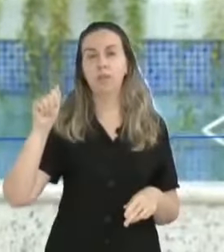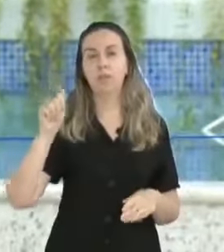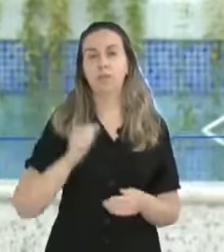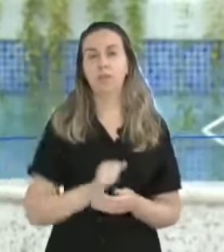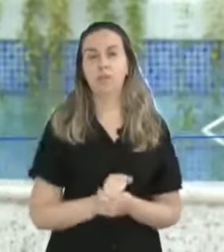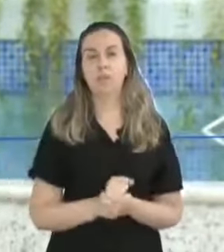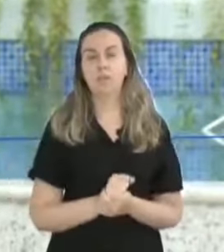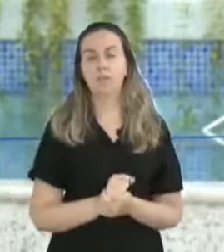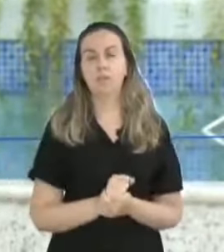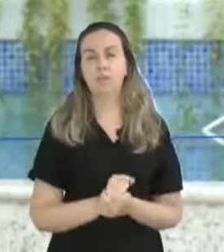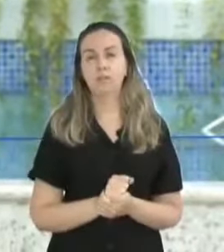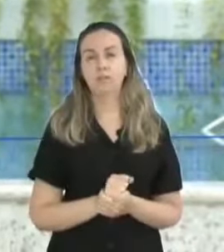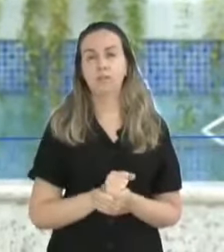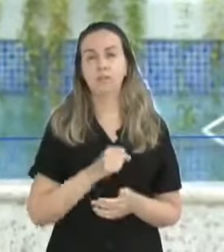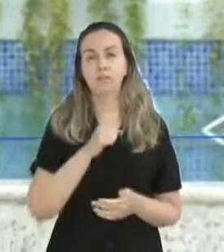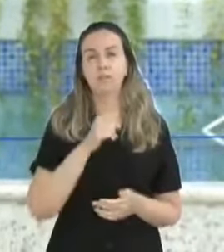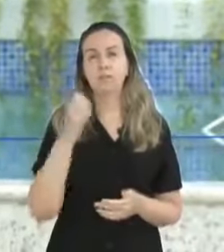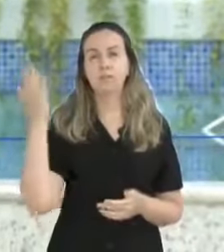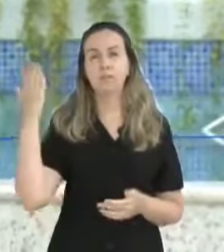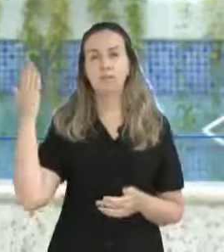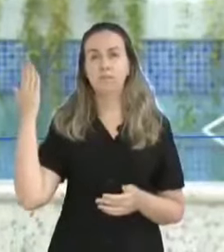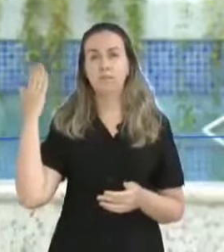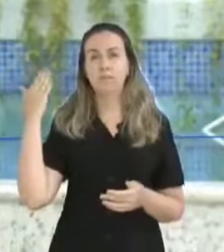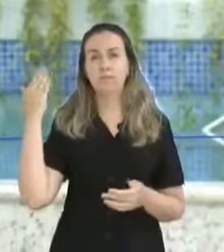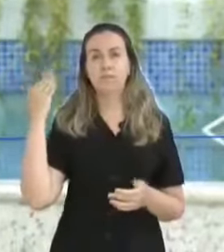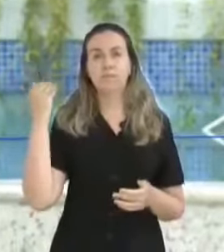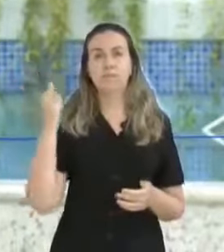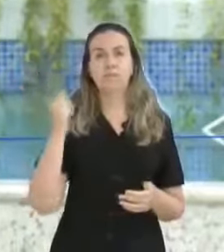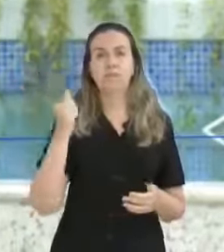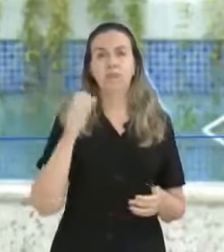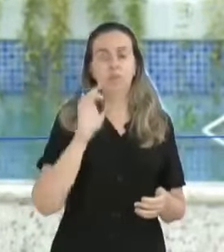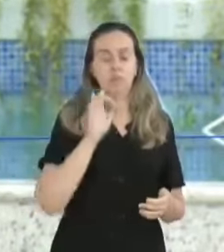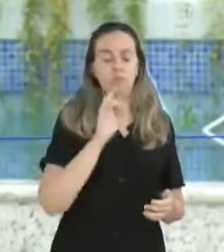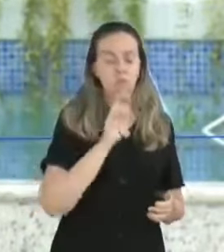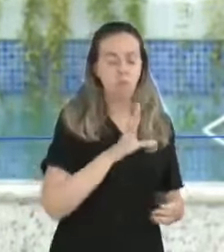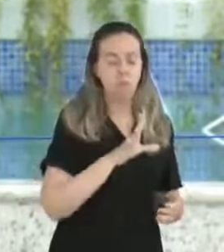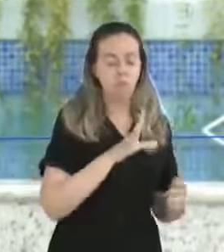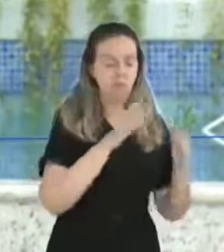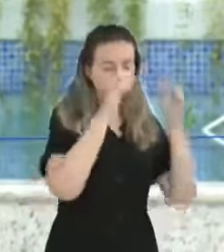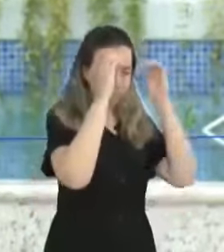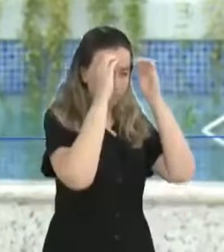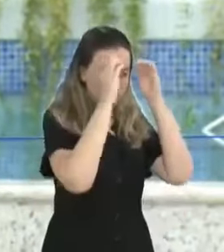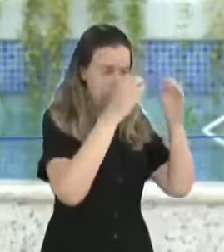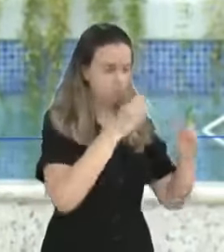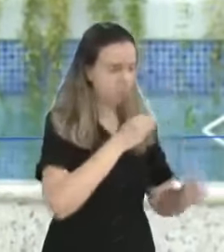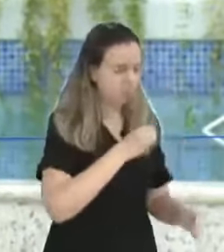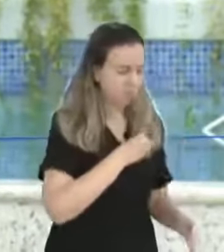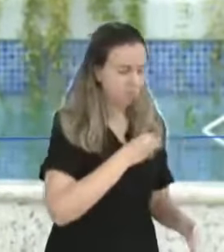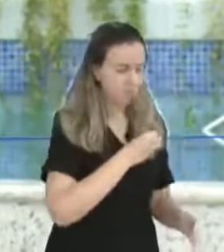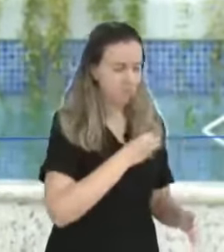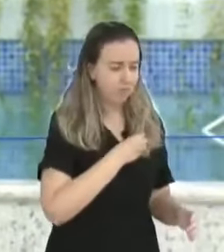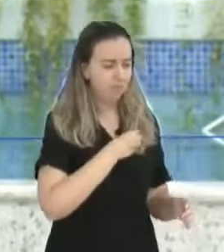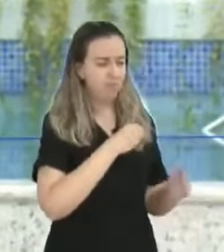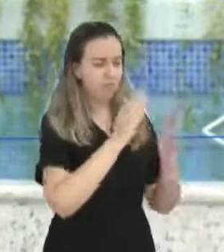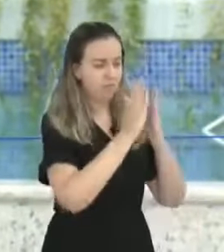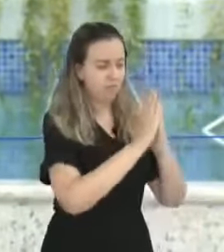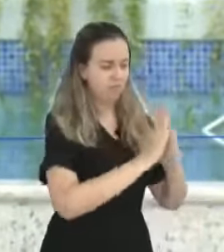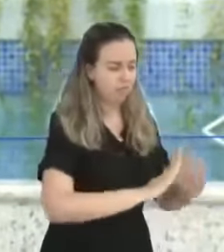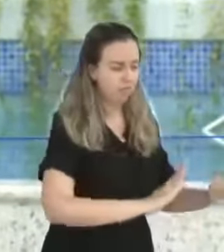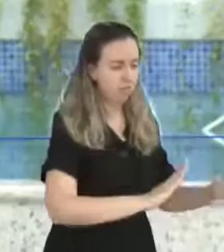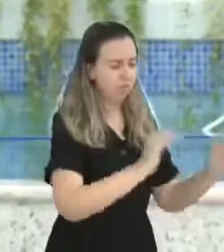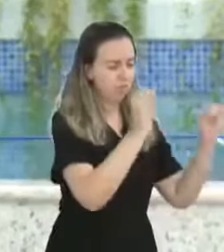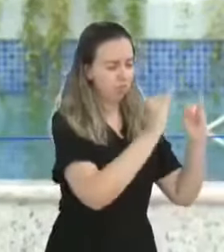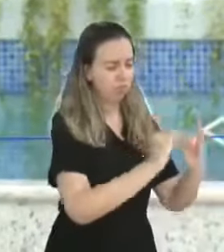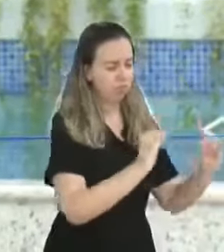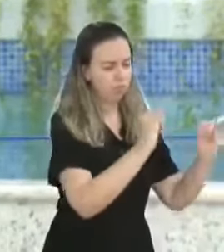queridos, estava cada vez mais mergulhando na idolatria, se afastando do Deus vivo